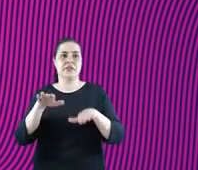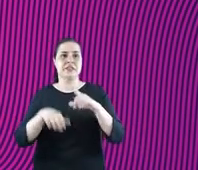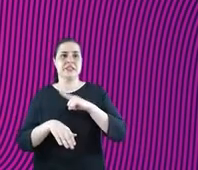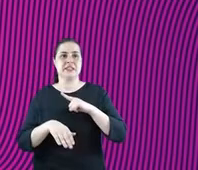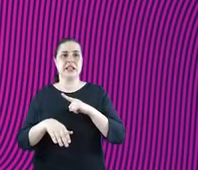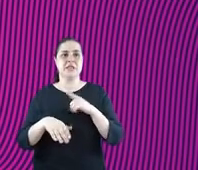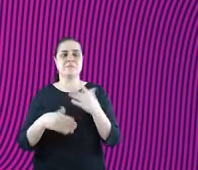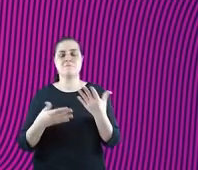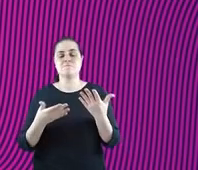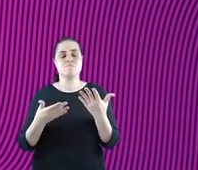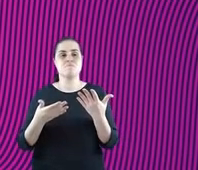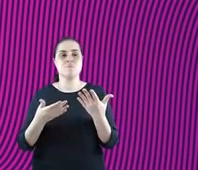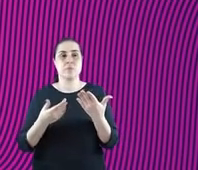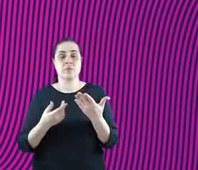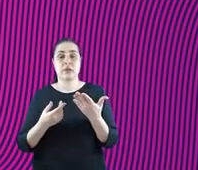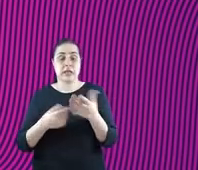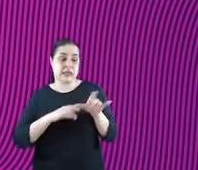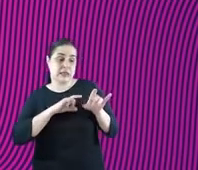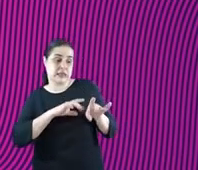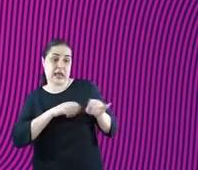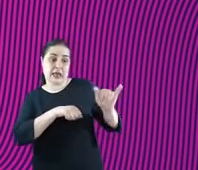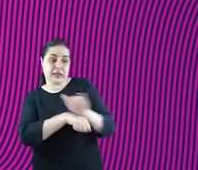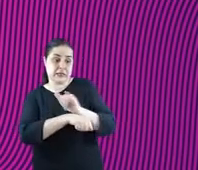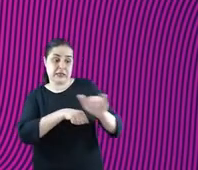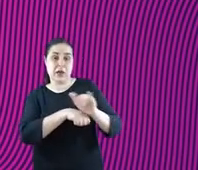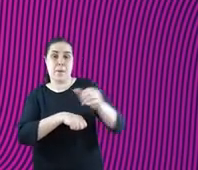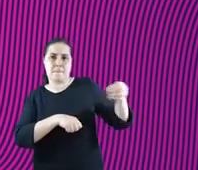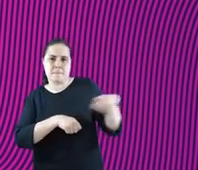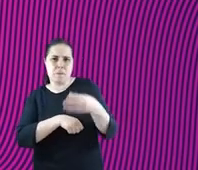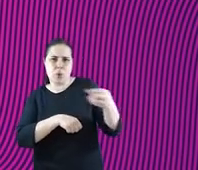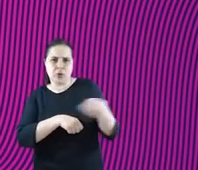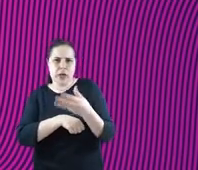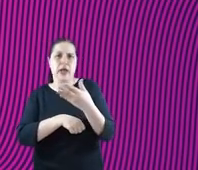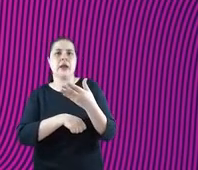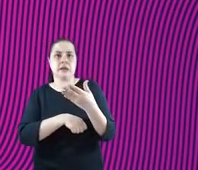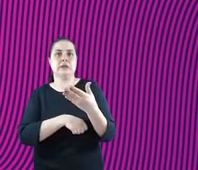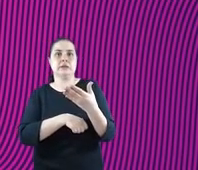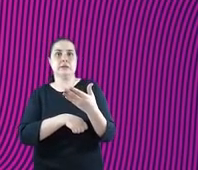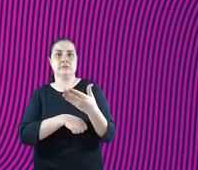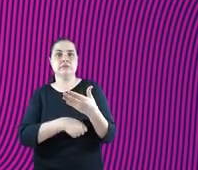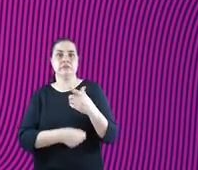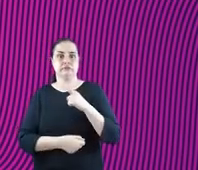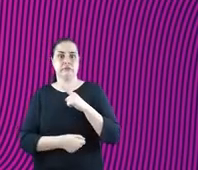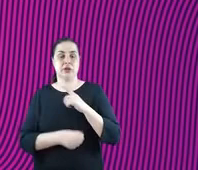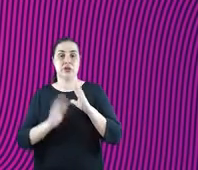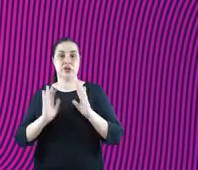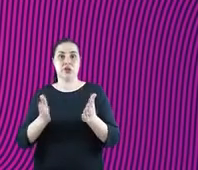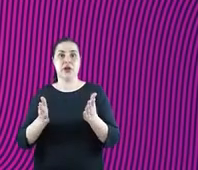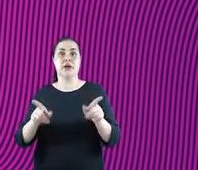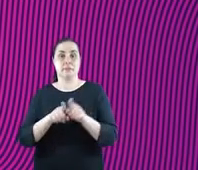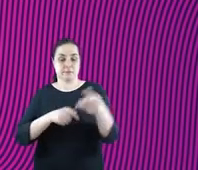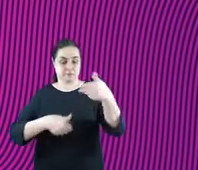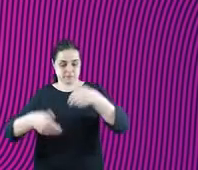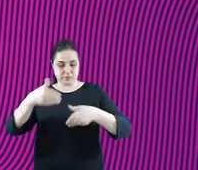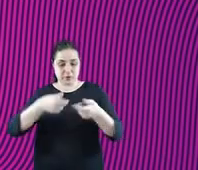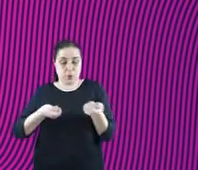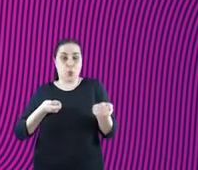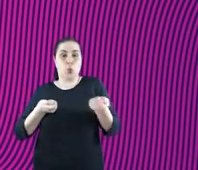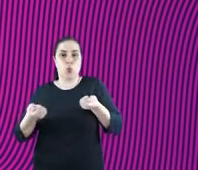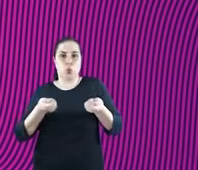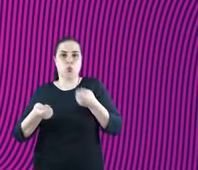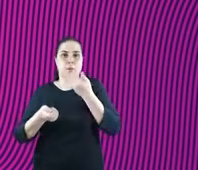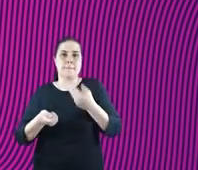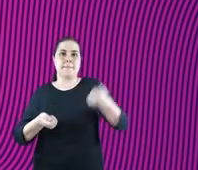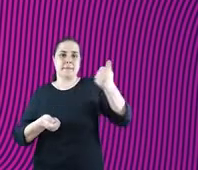com técnicas mais modernas, né, e trazendo aí terapias para esse controle, né, como